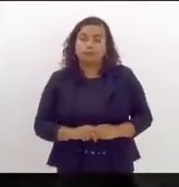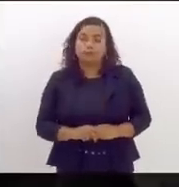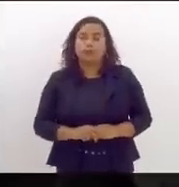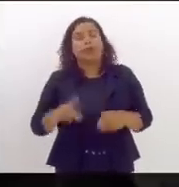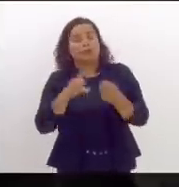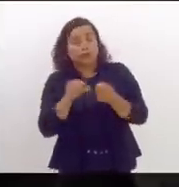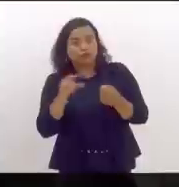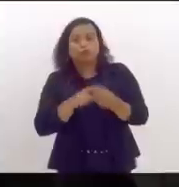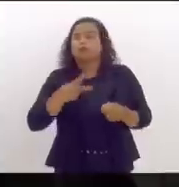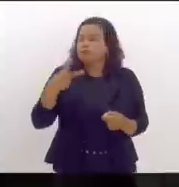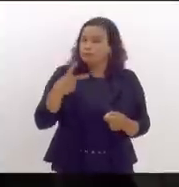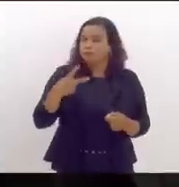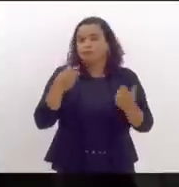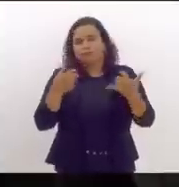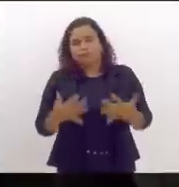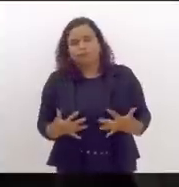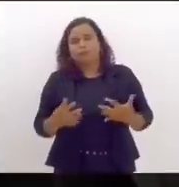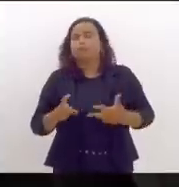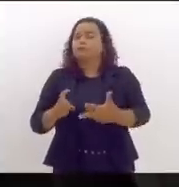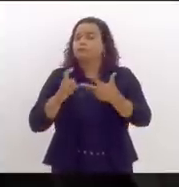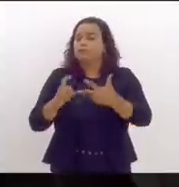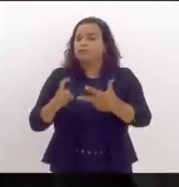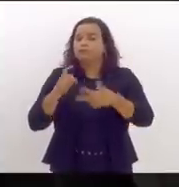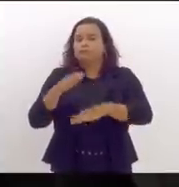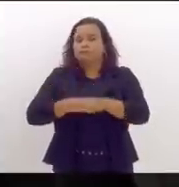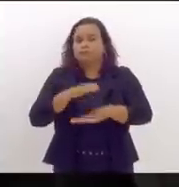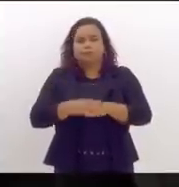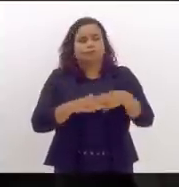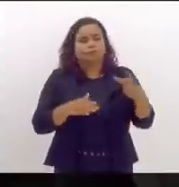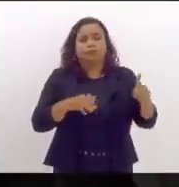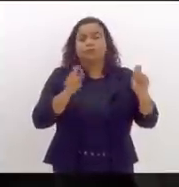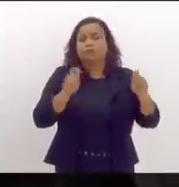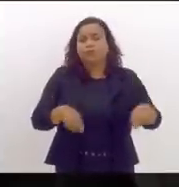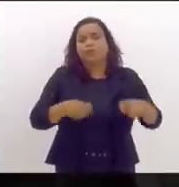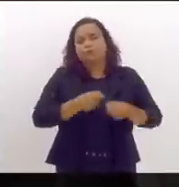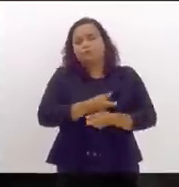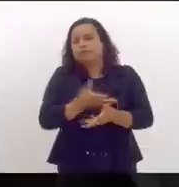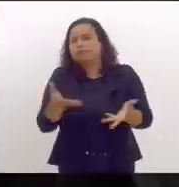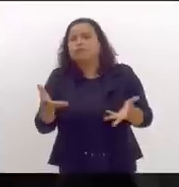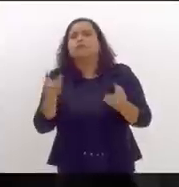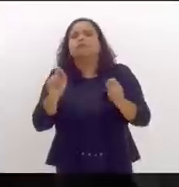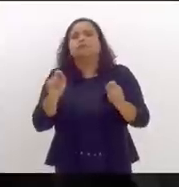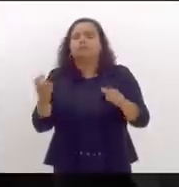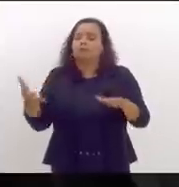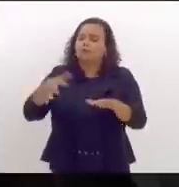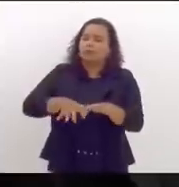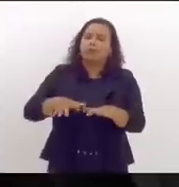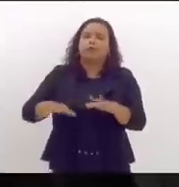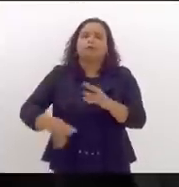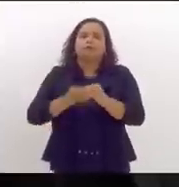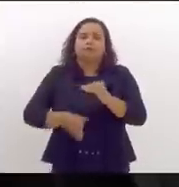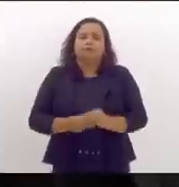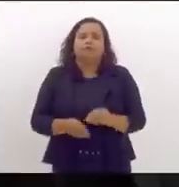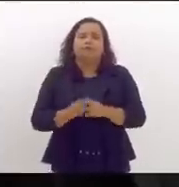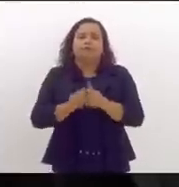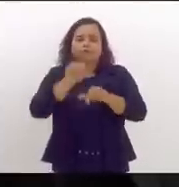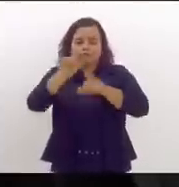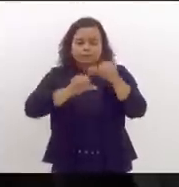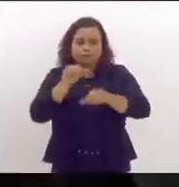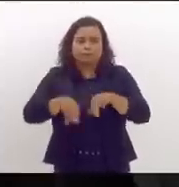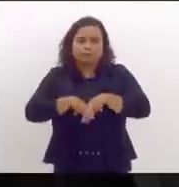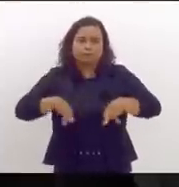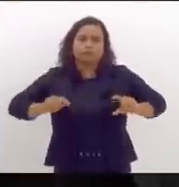artigo segundo o poder executivo poderá promover as inclusões e modificações necessárias